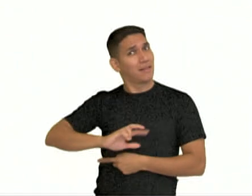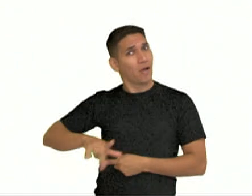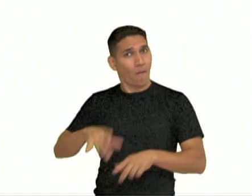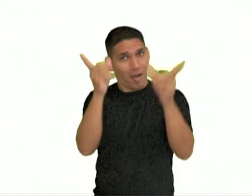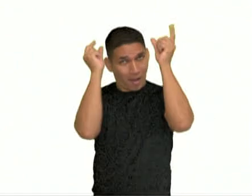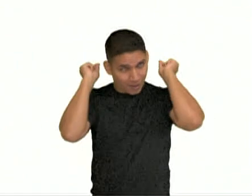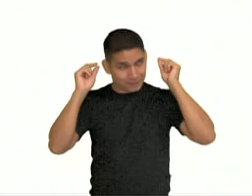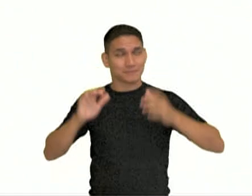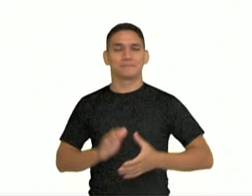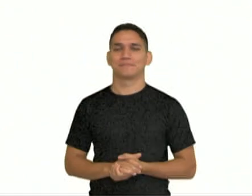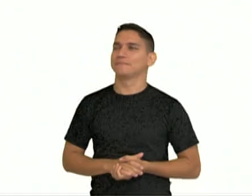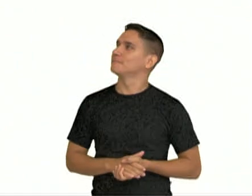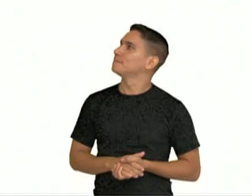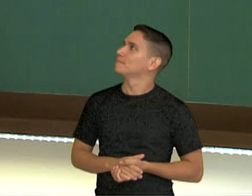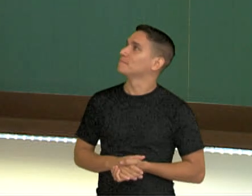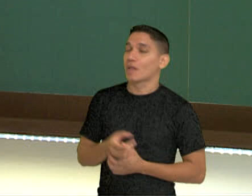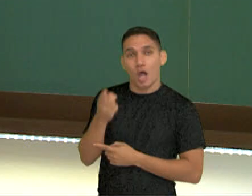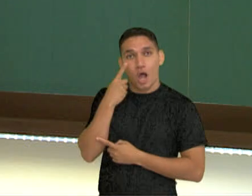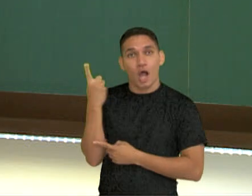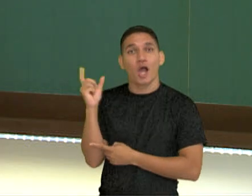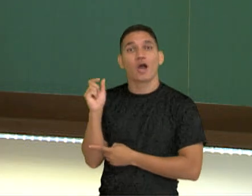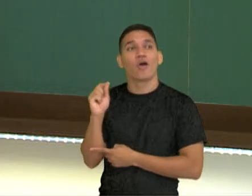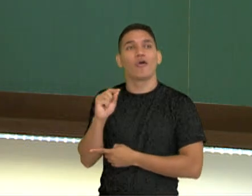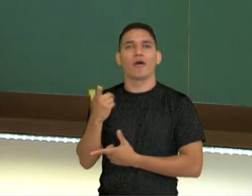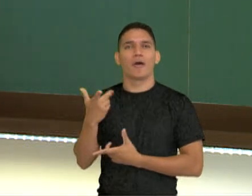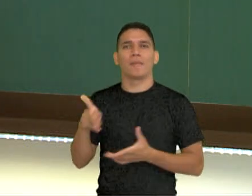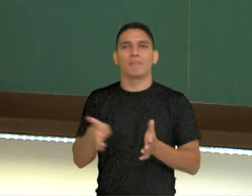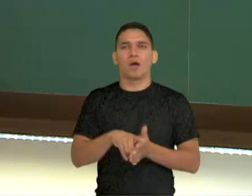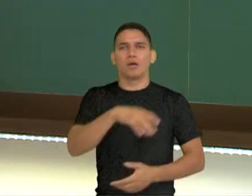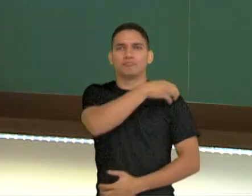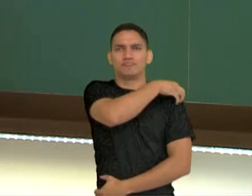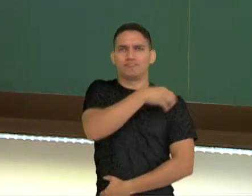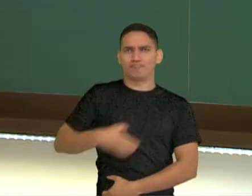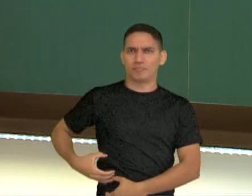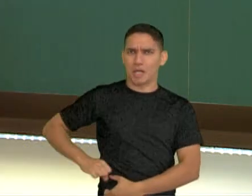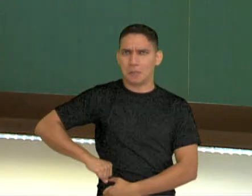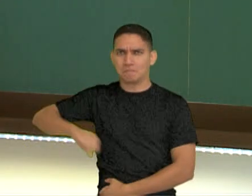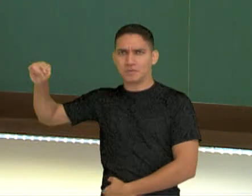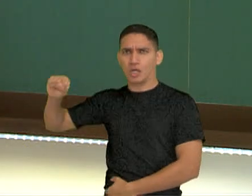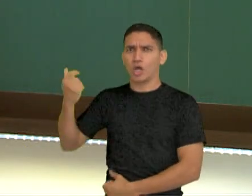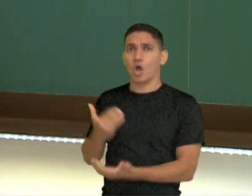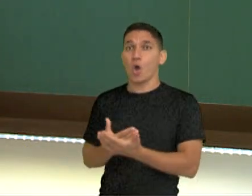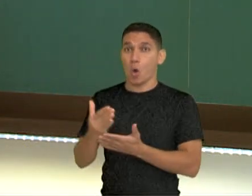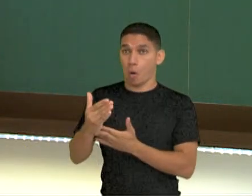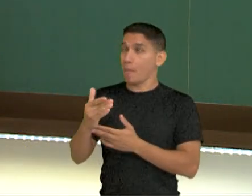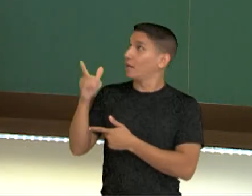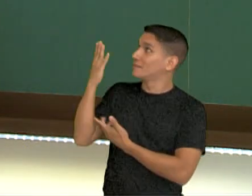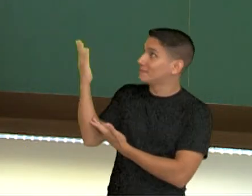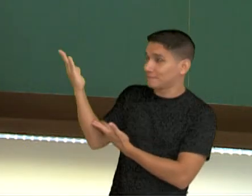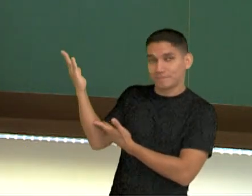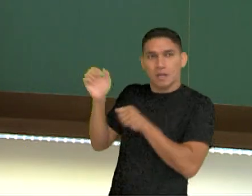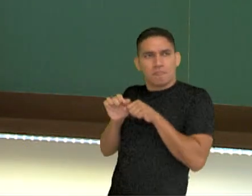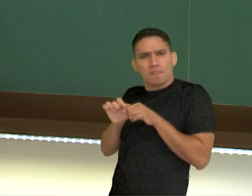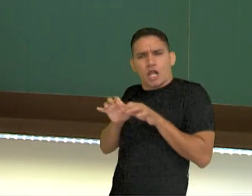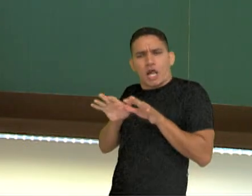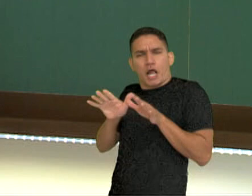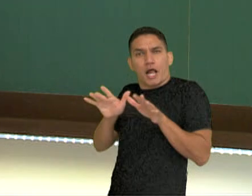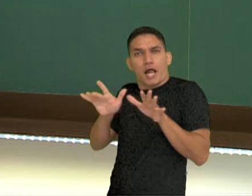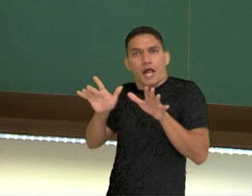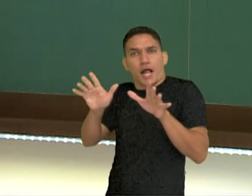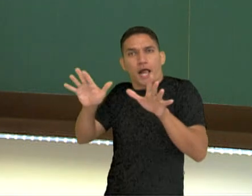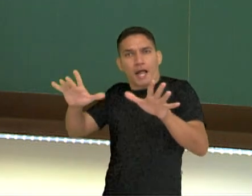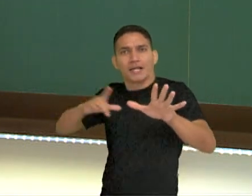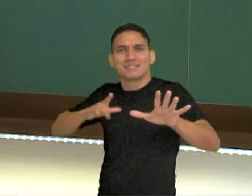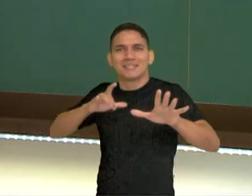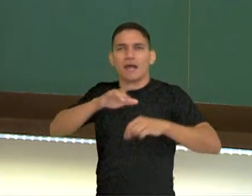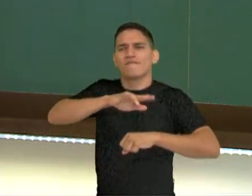Grécia. Vamos lembrar que o Império de Alexandre ele se inicia na Macedônia e vai rumo a todo o Oriente, englobando